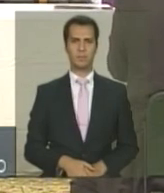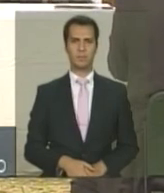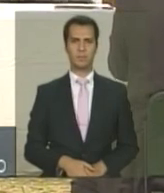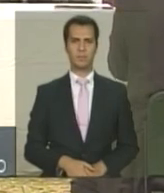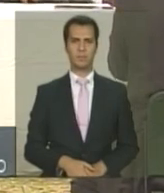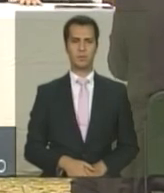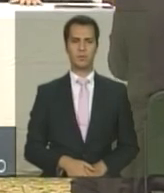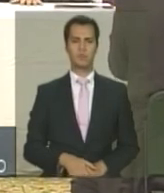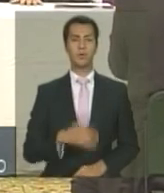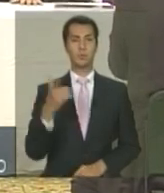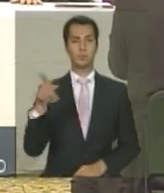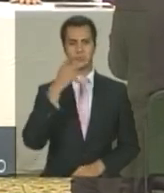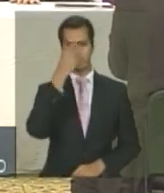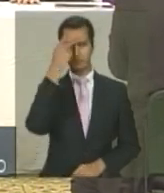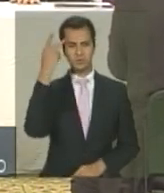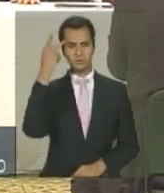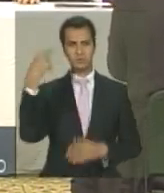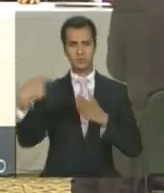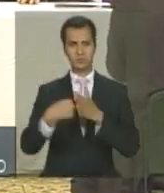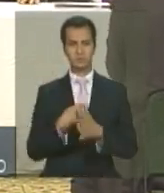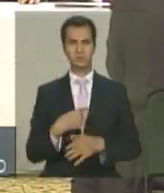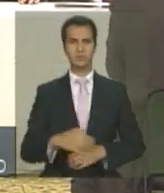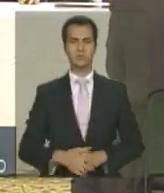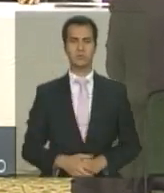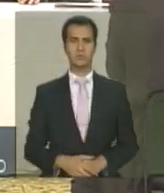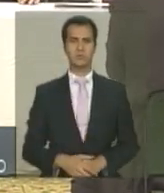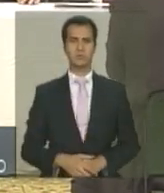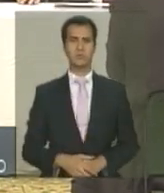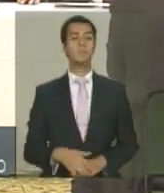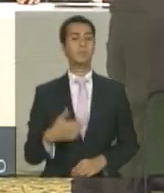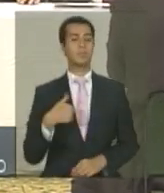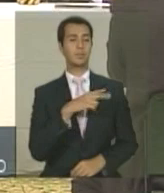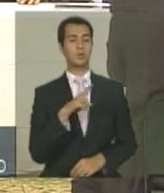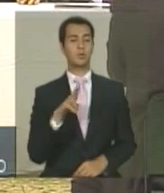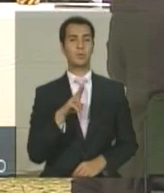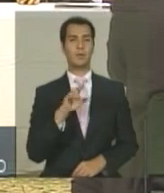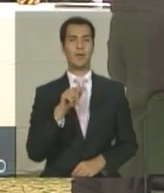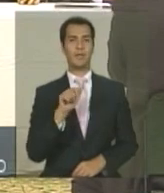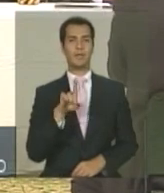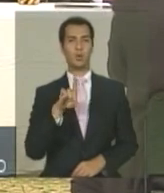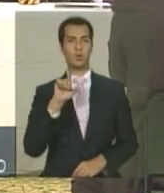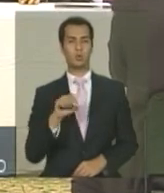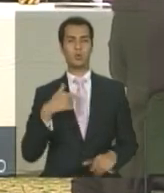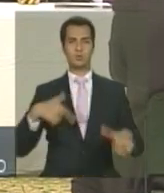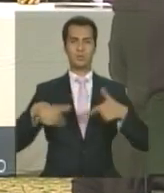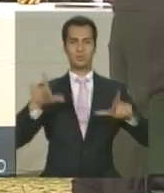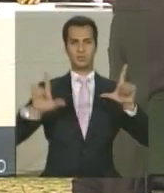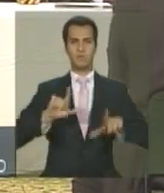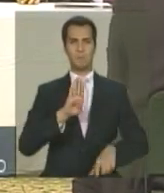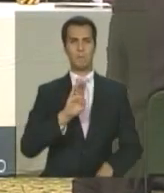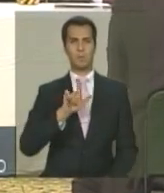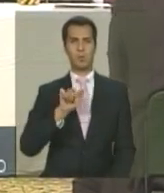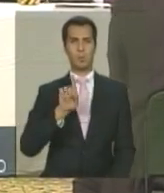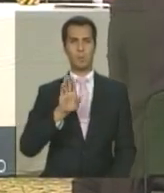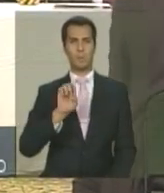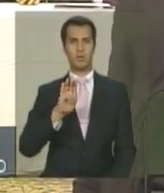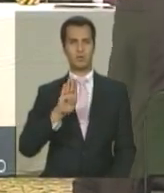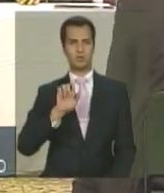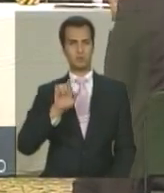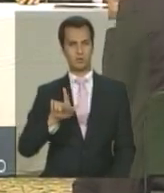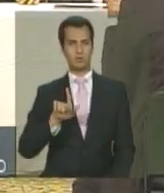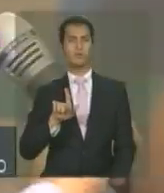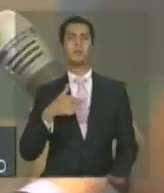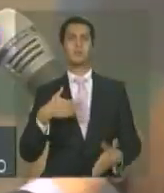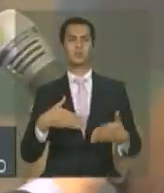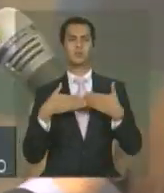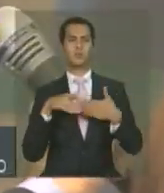Mais alguém? Por favor. Pois não. Arnaldo Galvão, eu sou repórter da Bloomberg. Pergunta para o ministro Aloysio Mercadante. O senhor pode